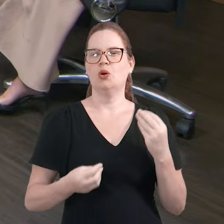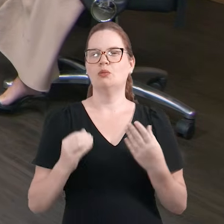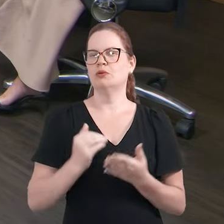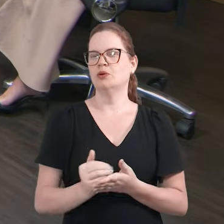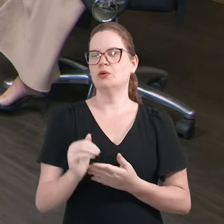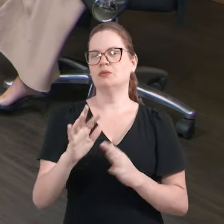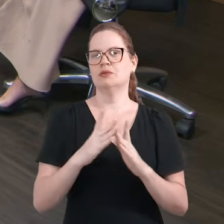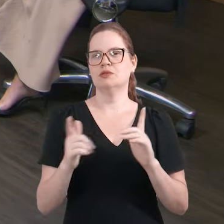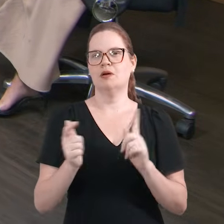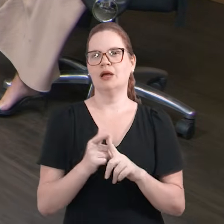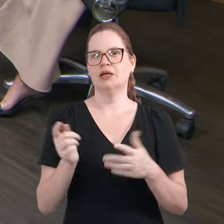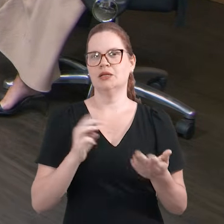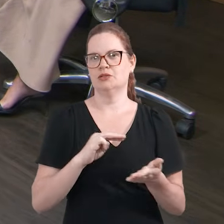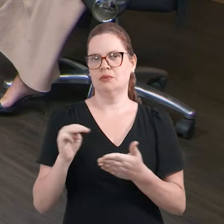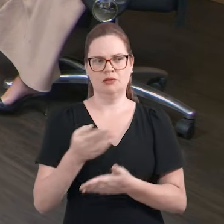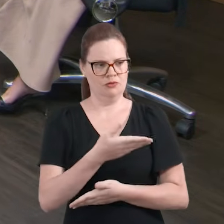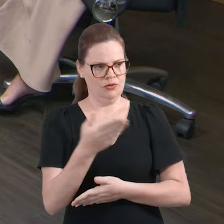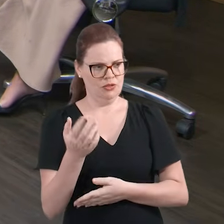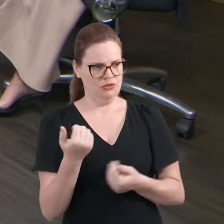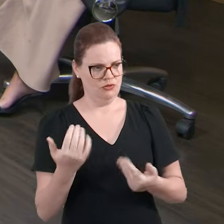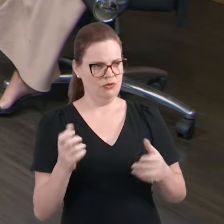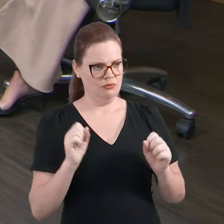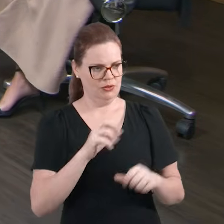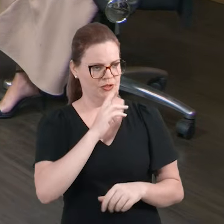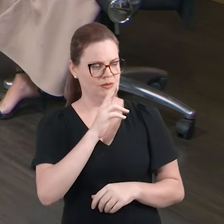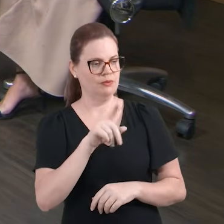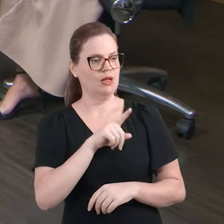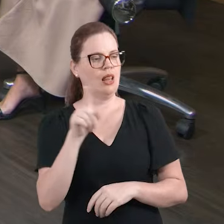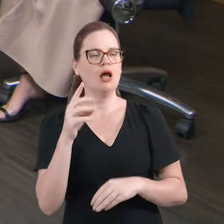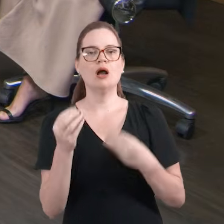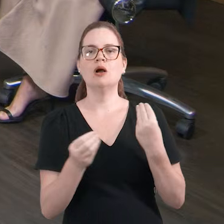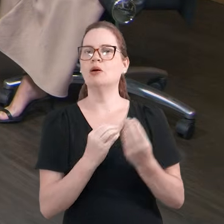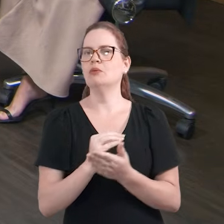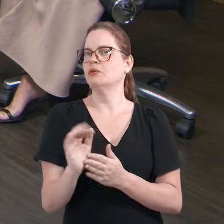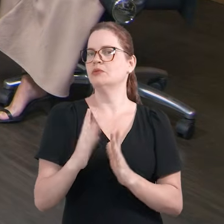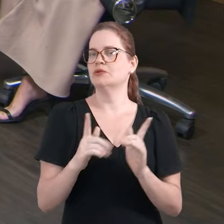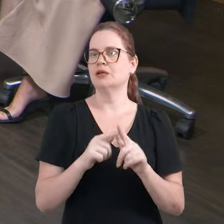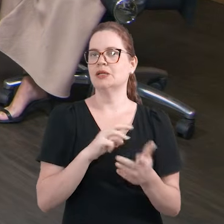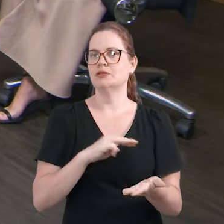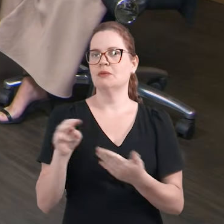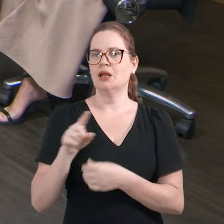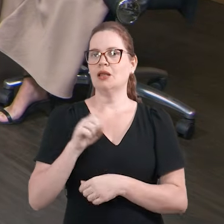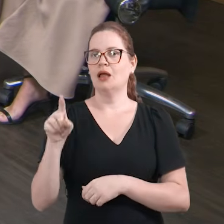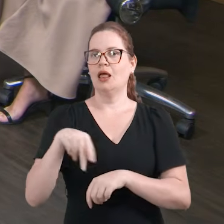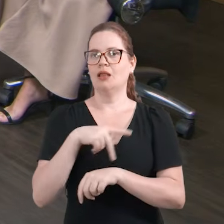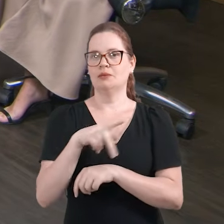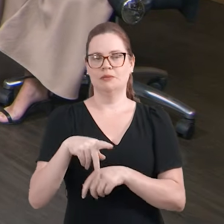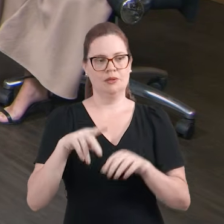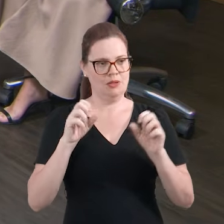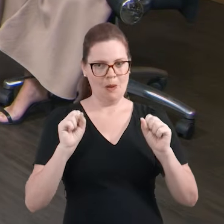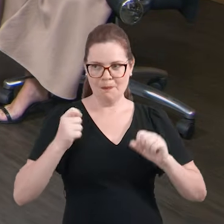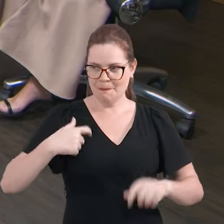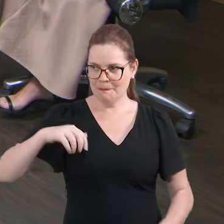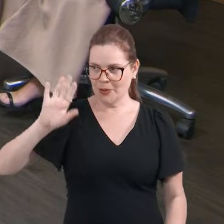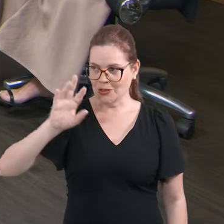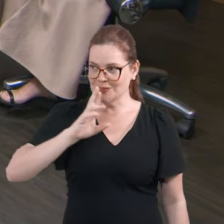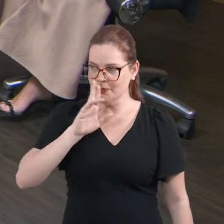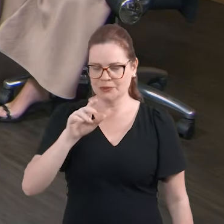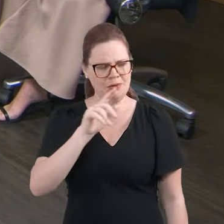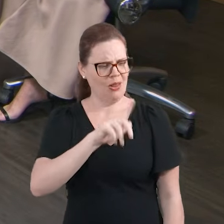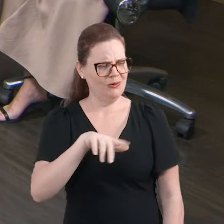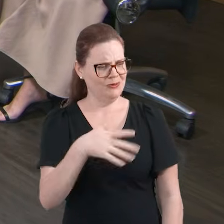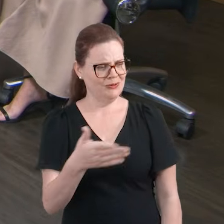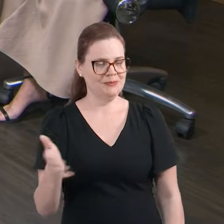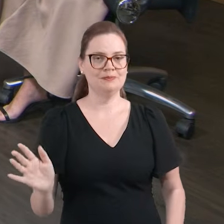começou? Algum dos jovens poderia responder como que começou a obra no país de vocês, né? Na cidade. Eu posso responder essa pergunta. Claro.